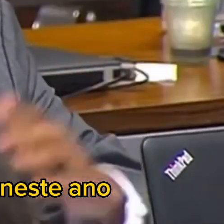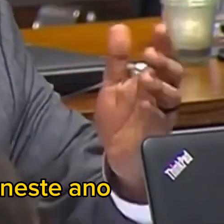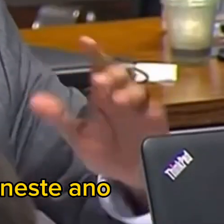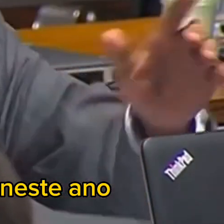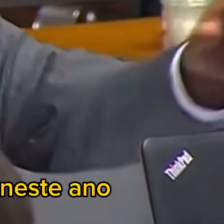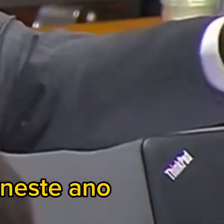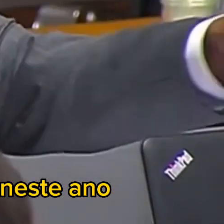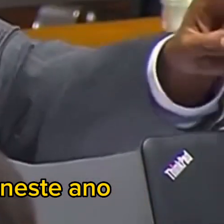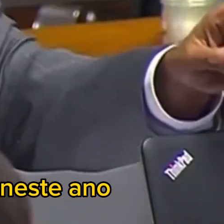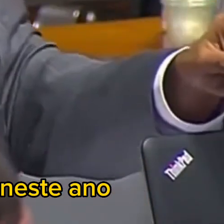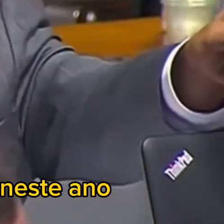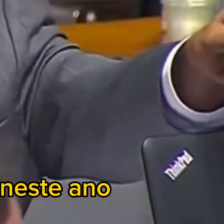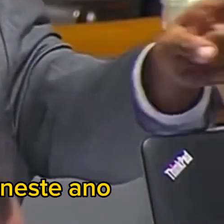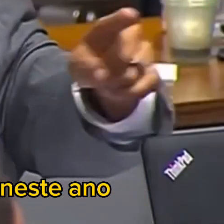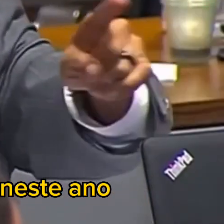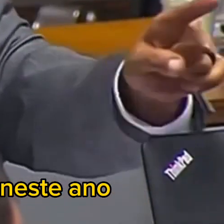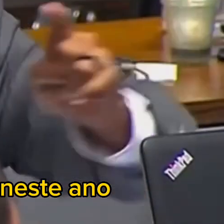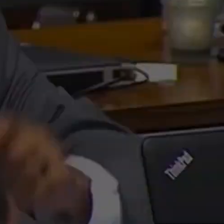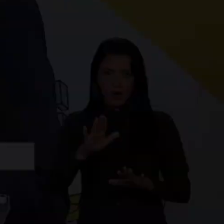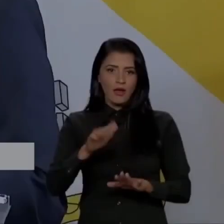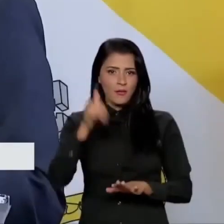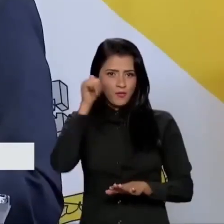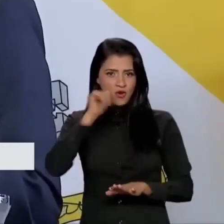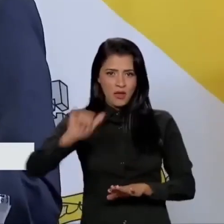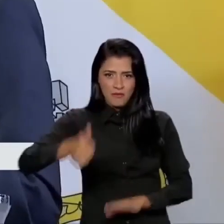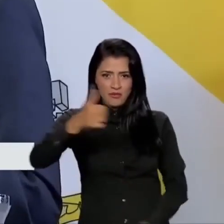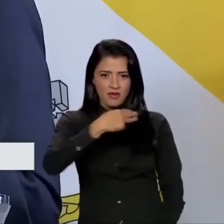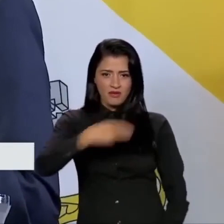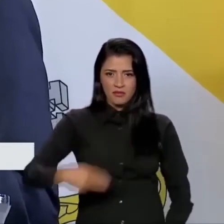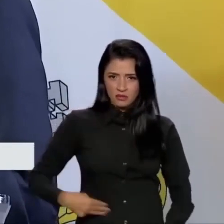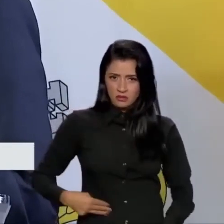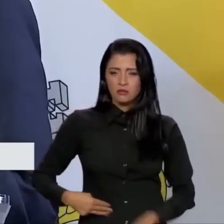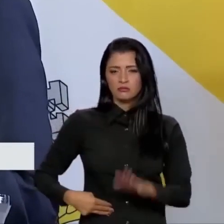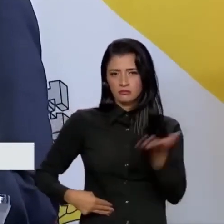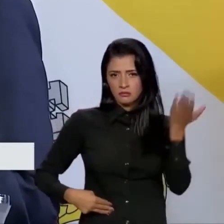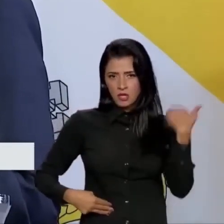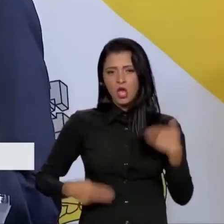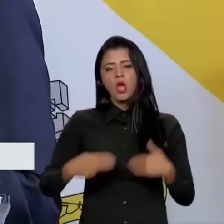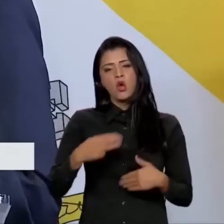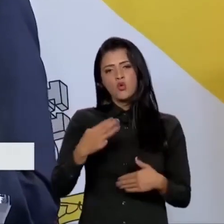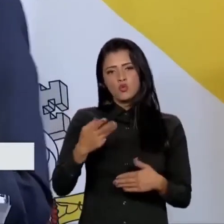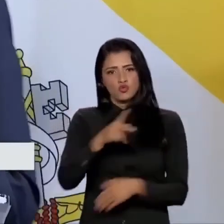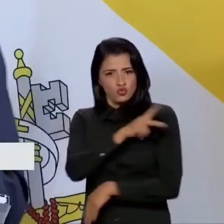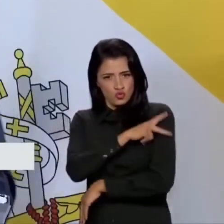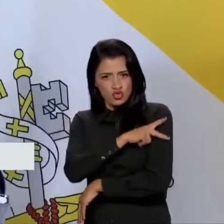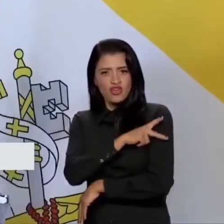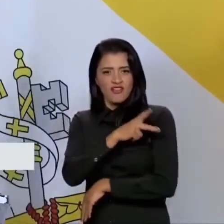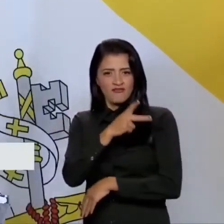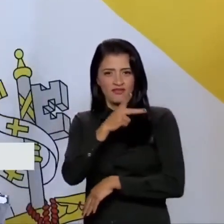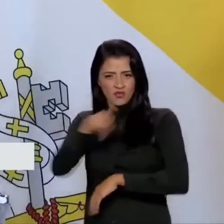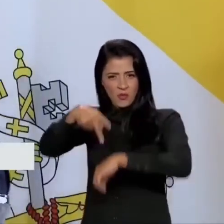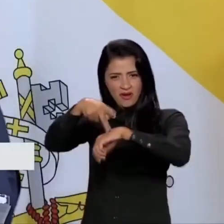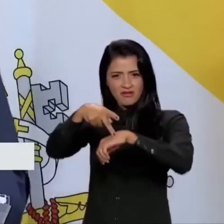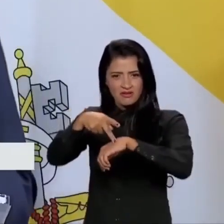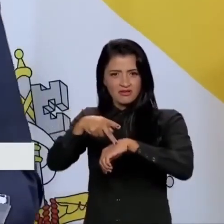foram entregues pelo Ministério neste ano? Então, pessoal, o partido aliado de Lula resolveu agir contra o petista.